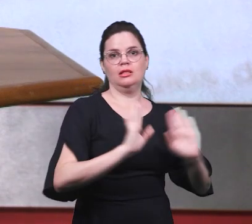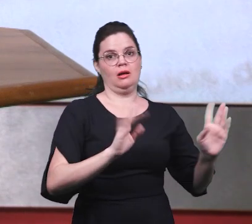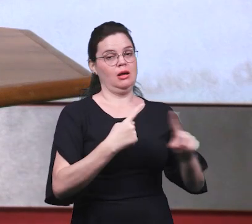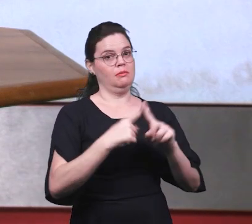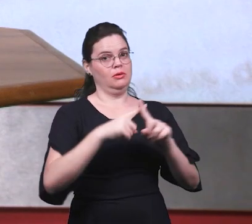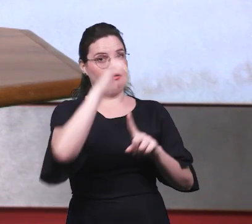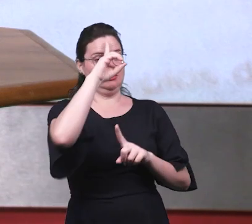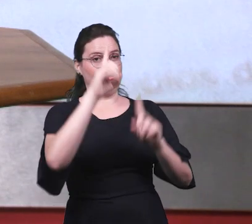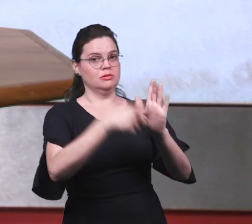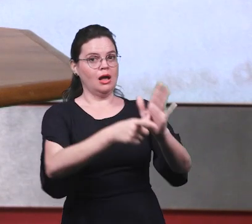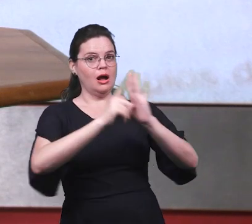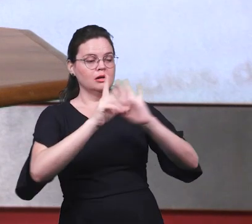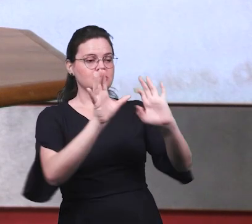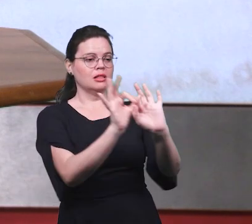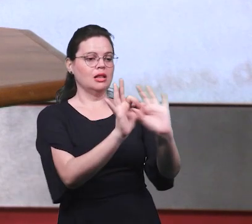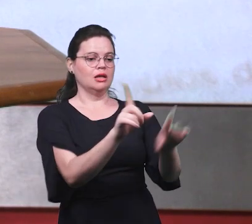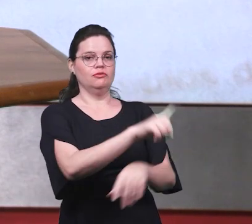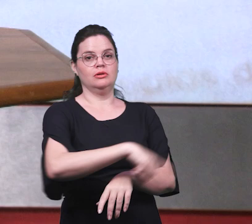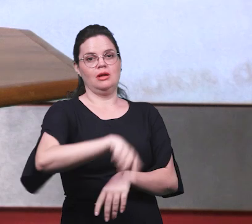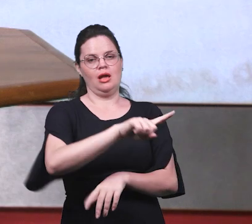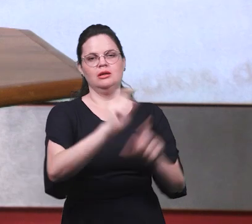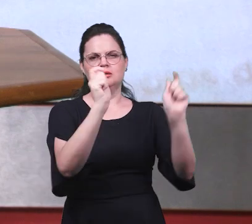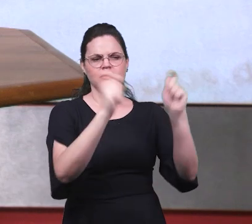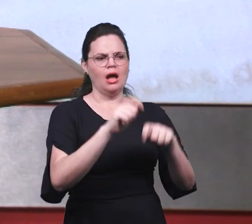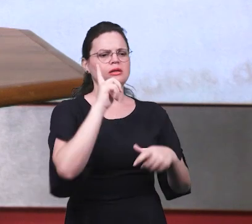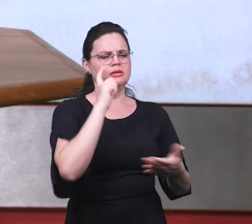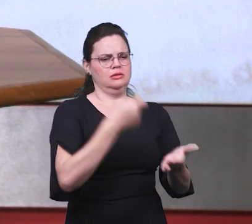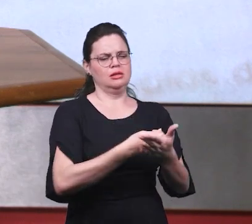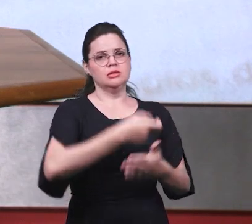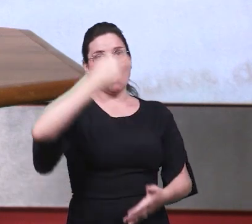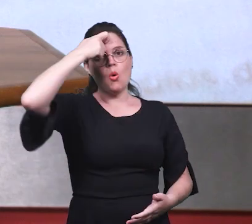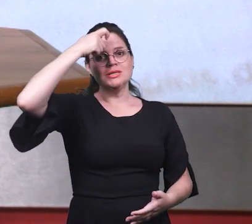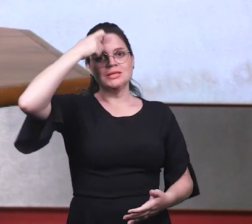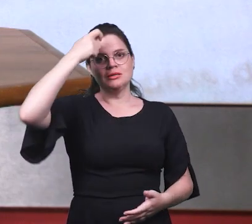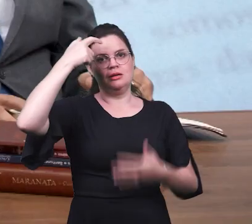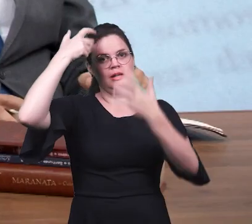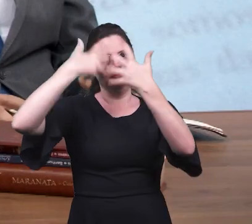resultado de uma escolha consciente que deviam fazer.